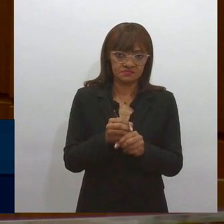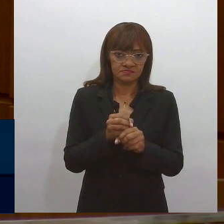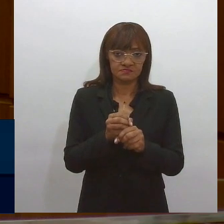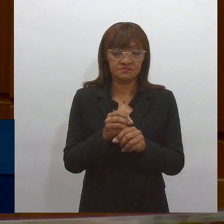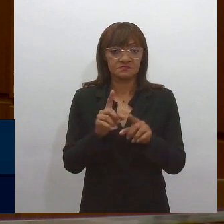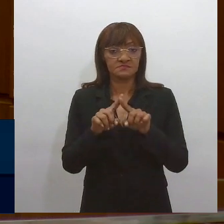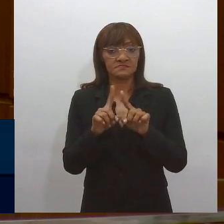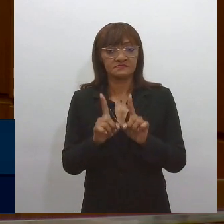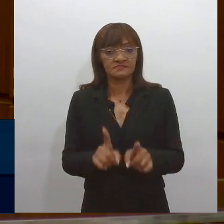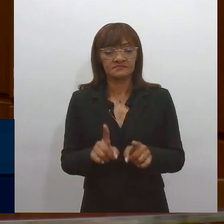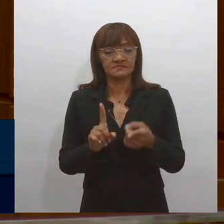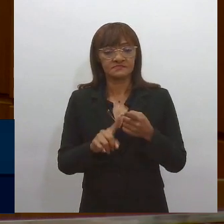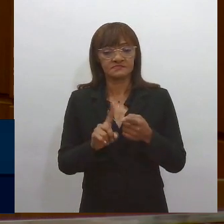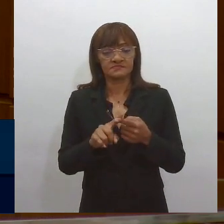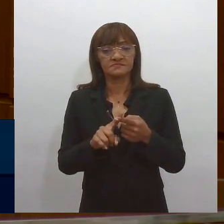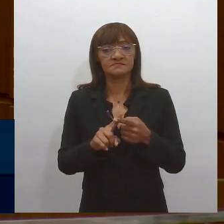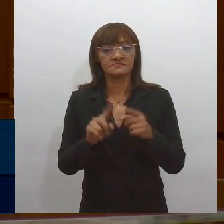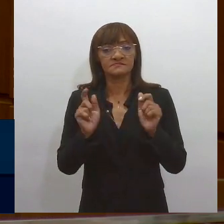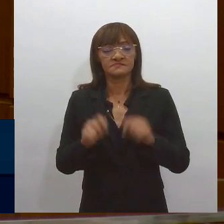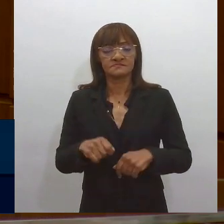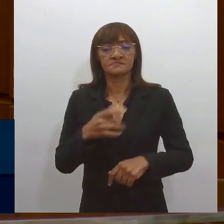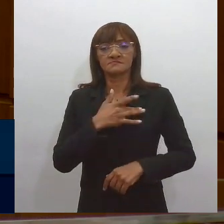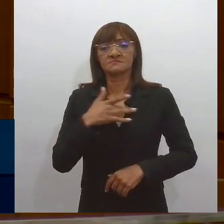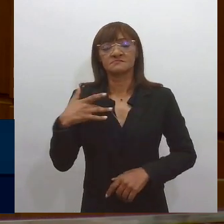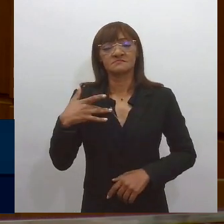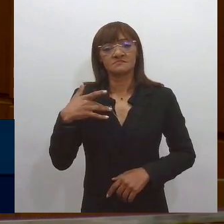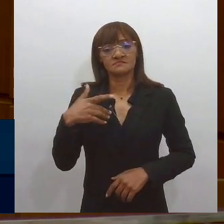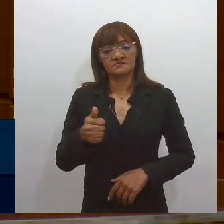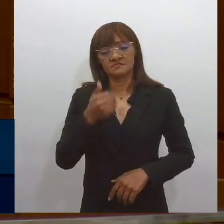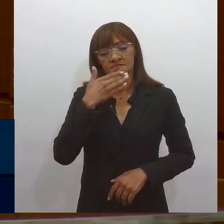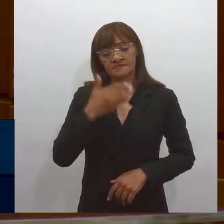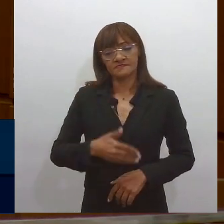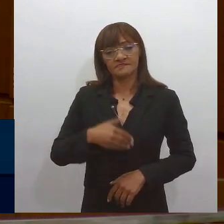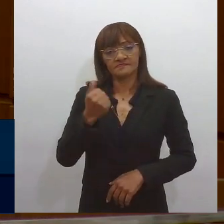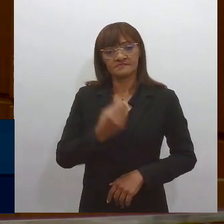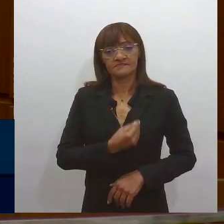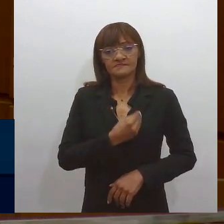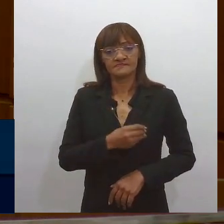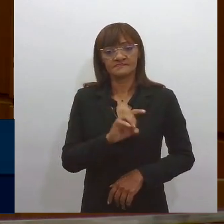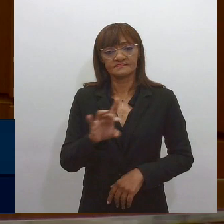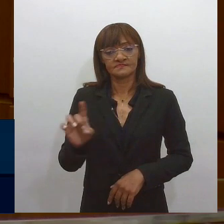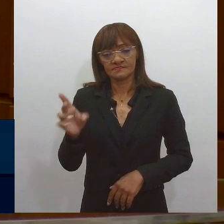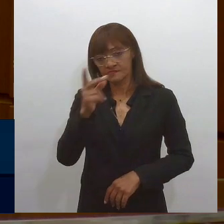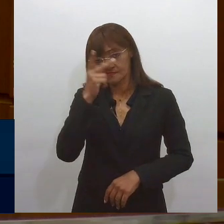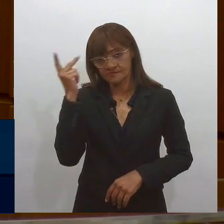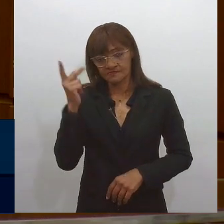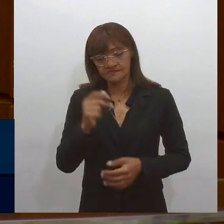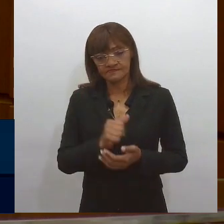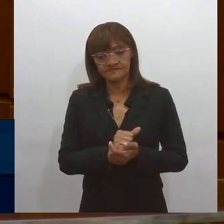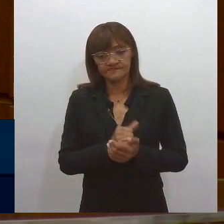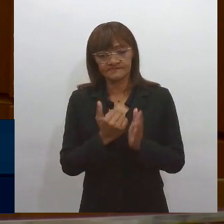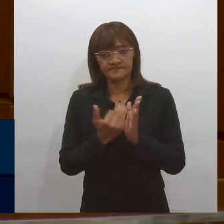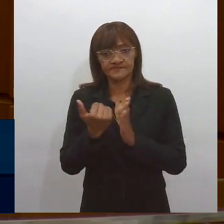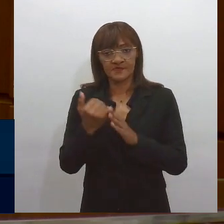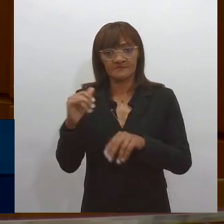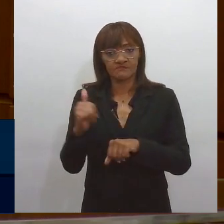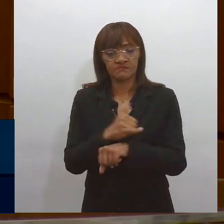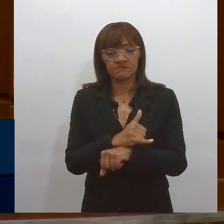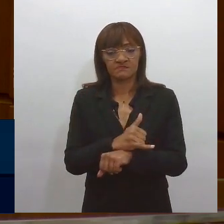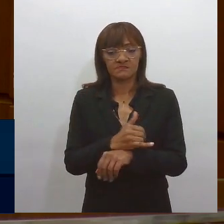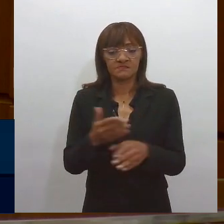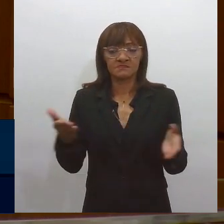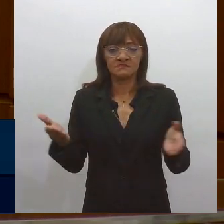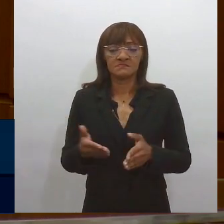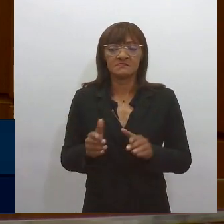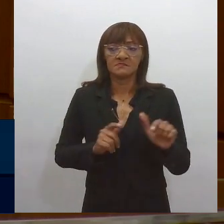significativa na qualidade de vida dessas pessoas esse mutirão é o resultado de um trabalho minucioso da equipe